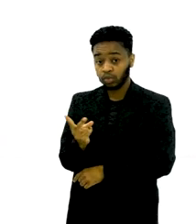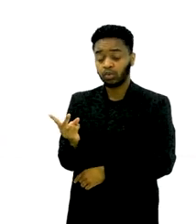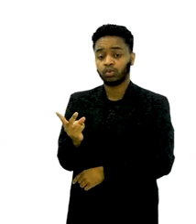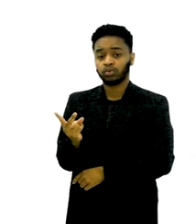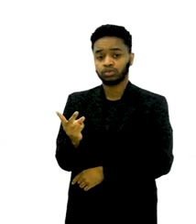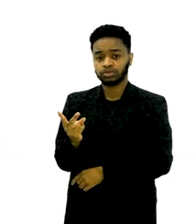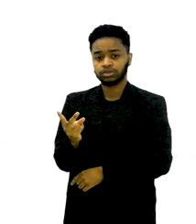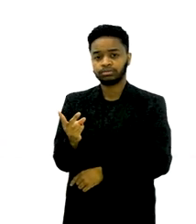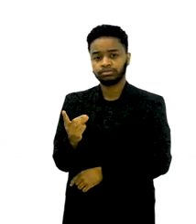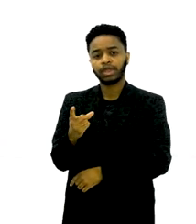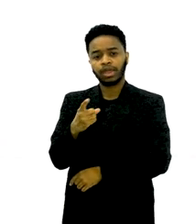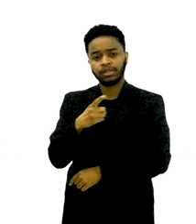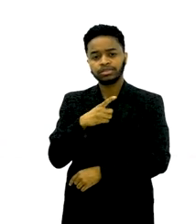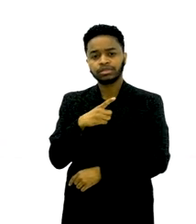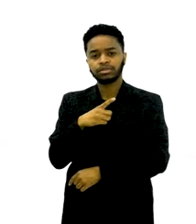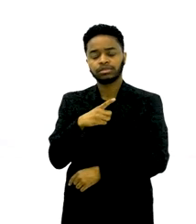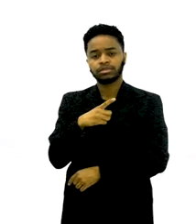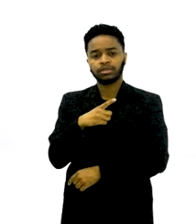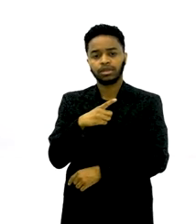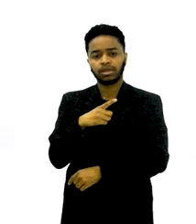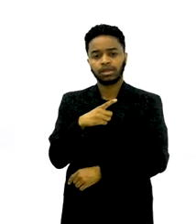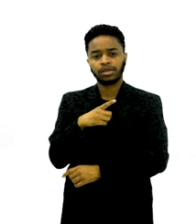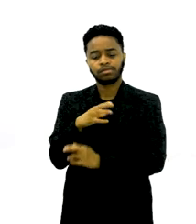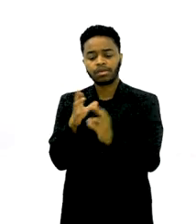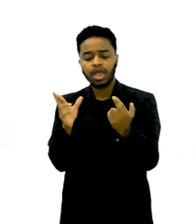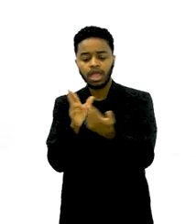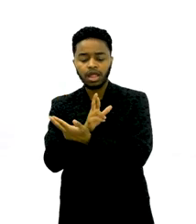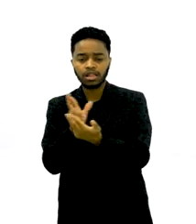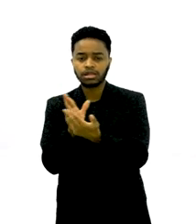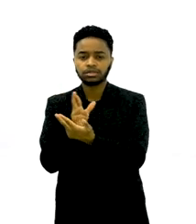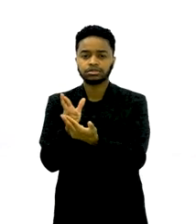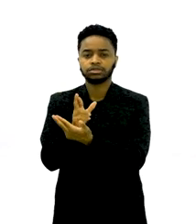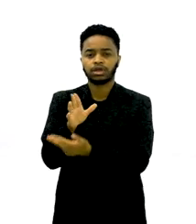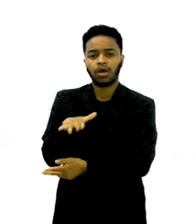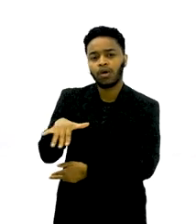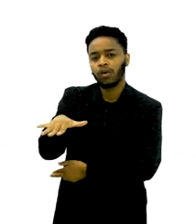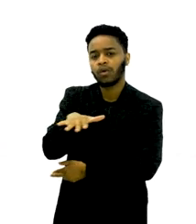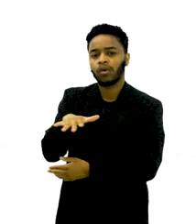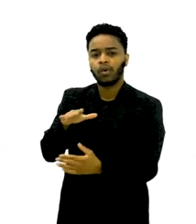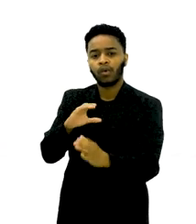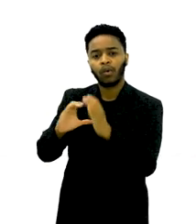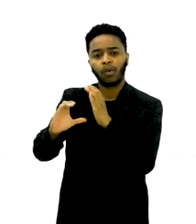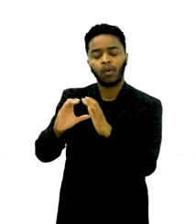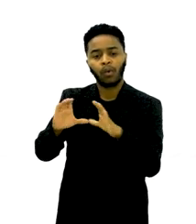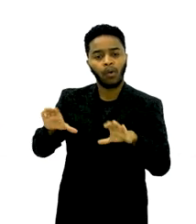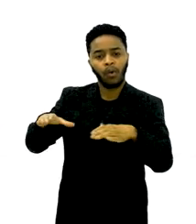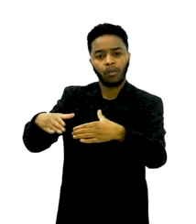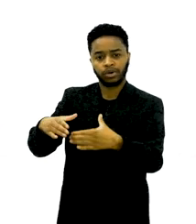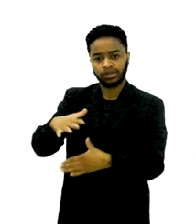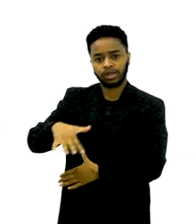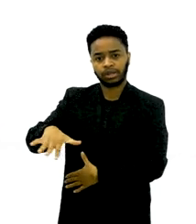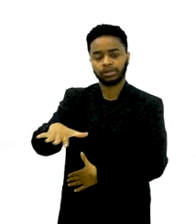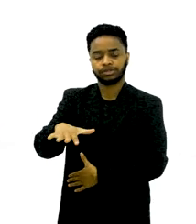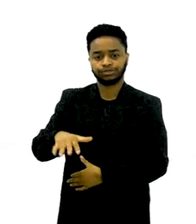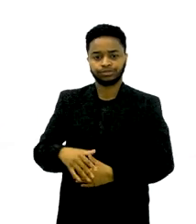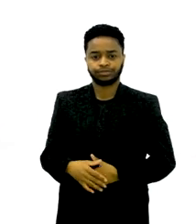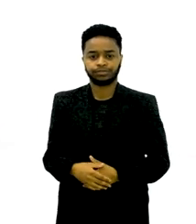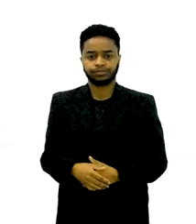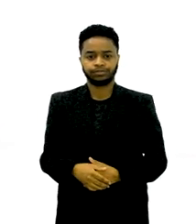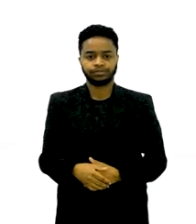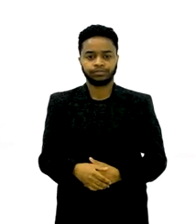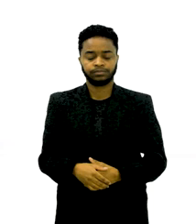também tiveram toda uma relação voltado pra comunidade né pra comunidade